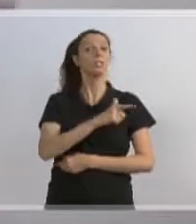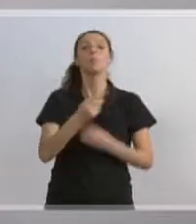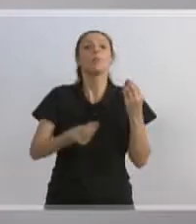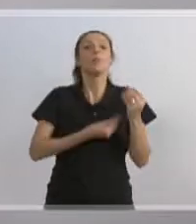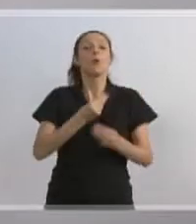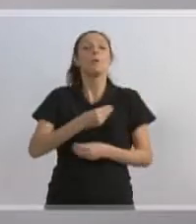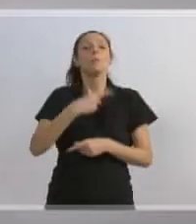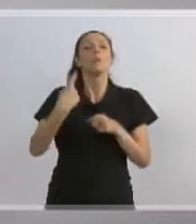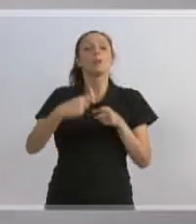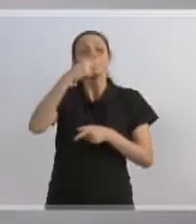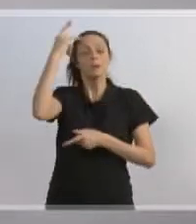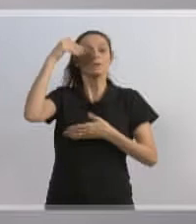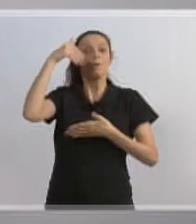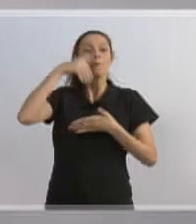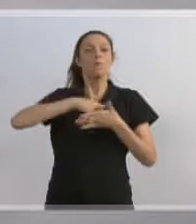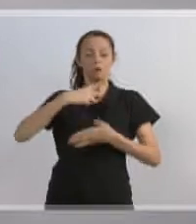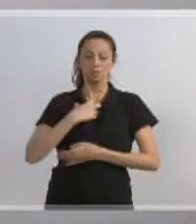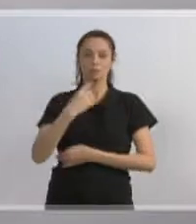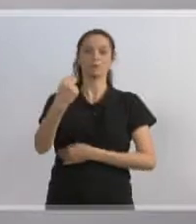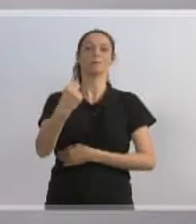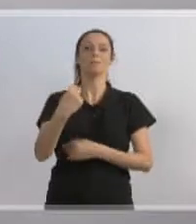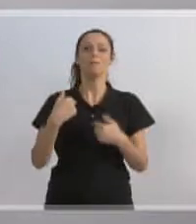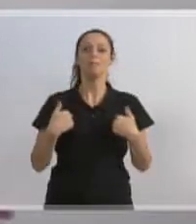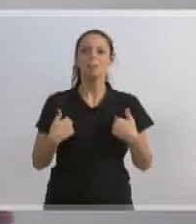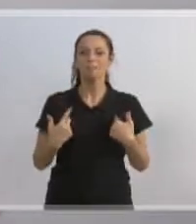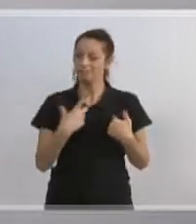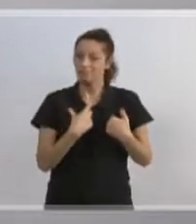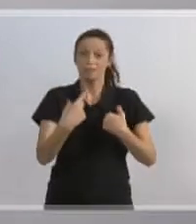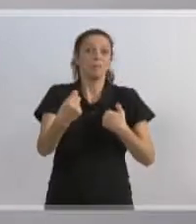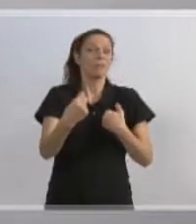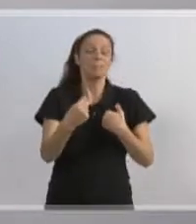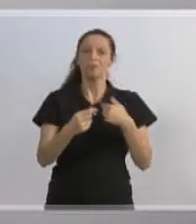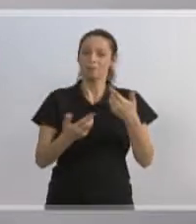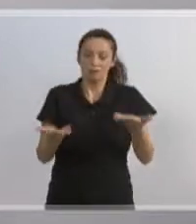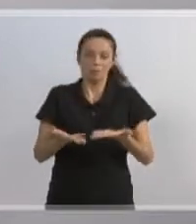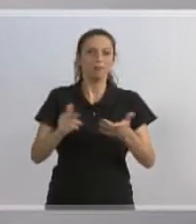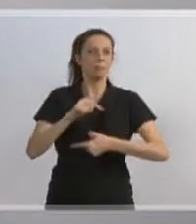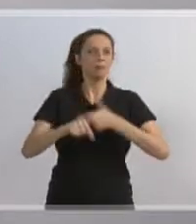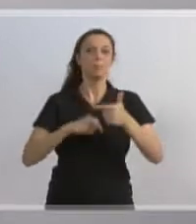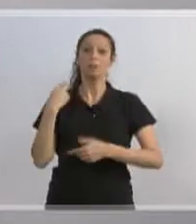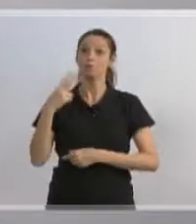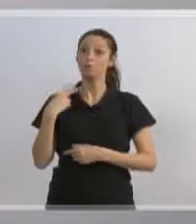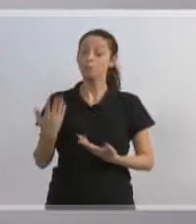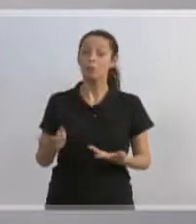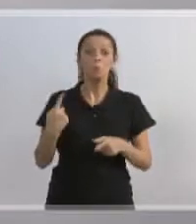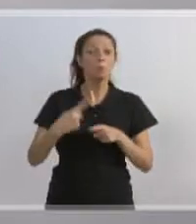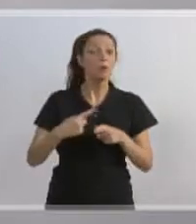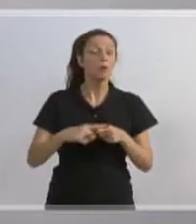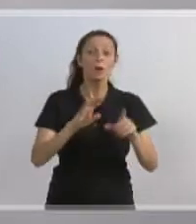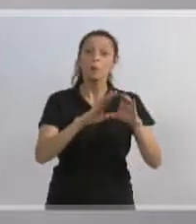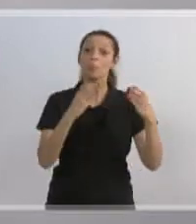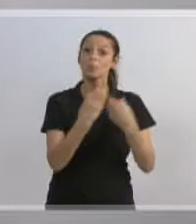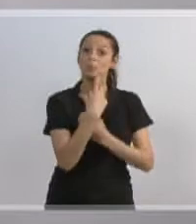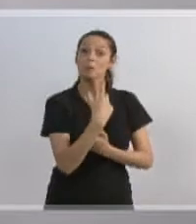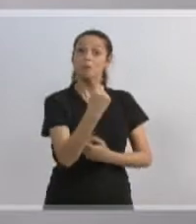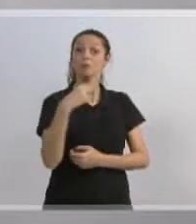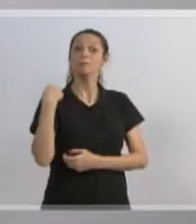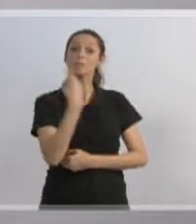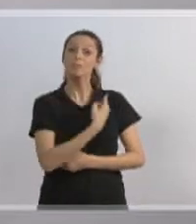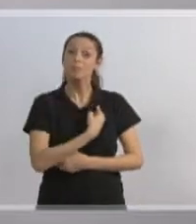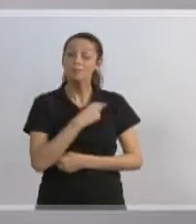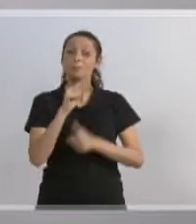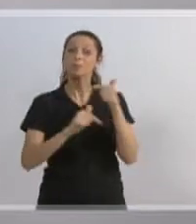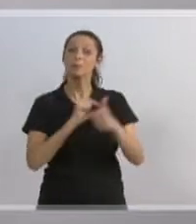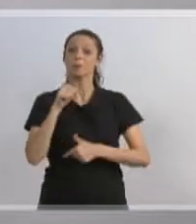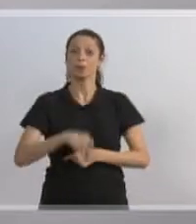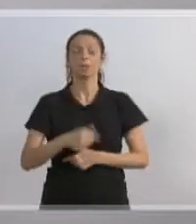entrou aqui porque se perdeu, achou essa casa e veio aqui e se tornou vereador. Não, todo mundo está aqui no voto, a comunidade votou e elegeu esse pessoal que está aqui.